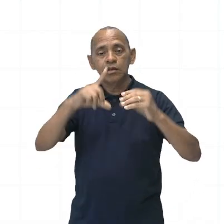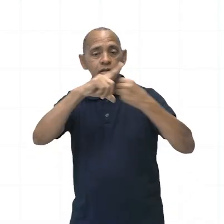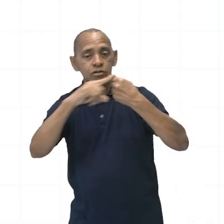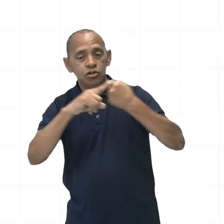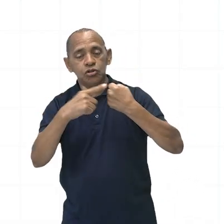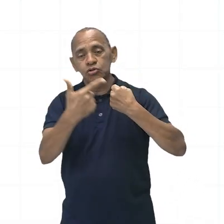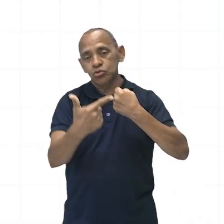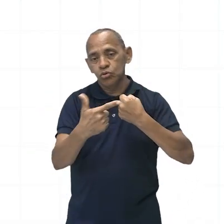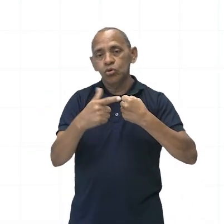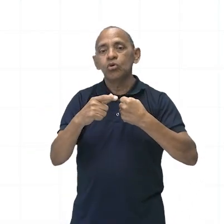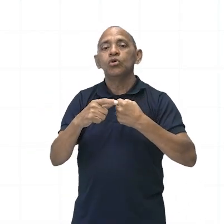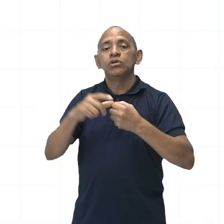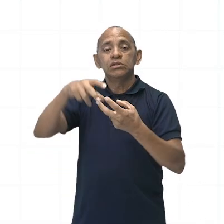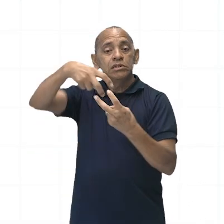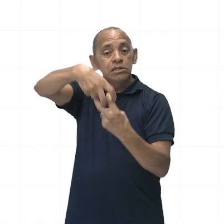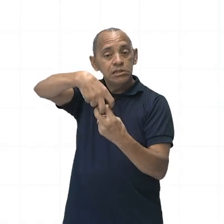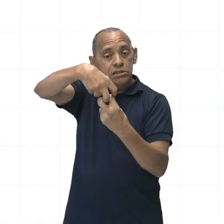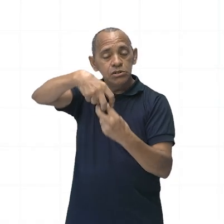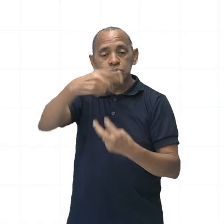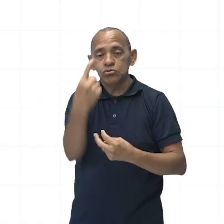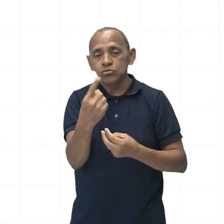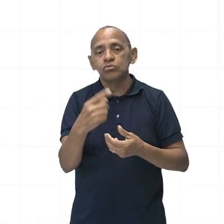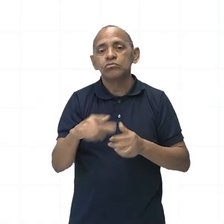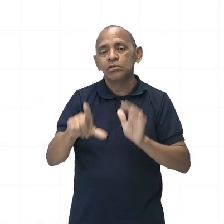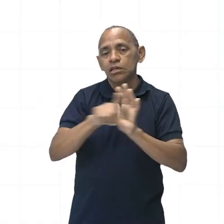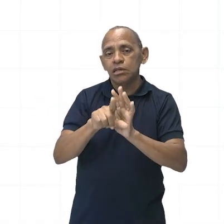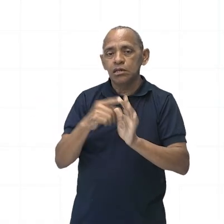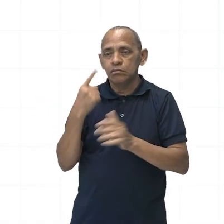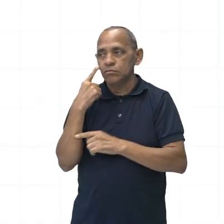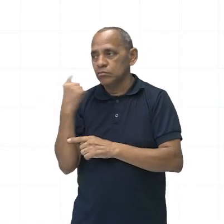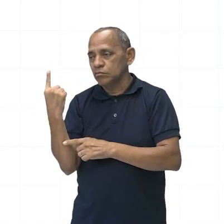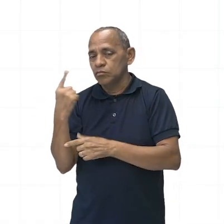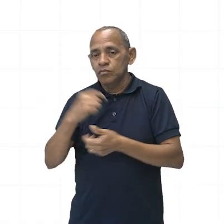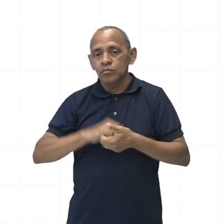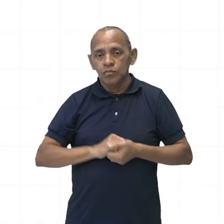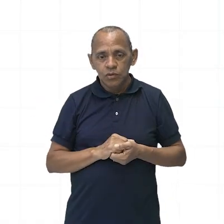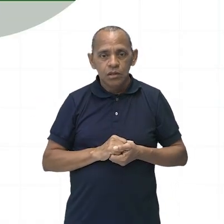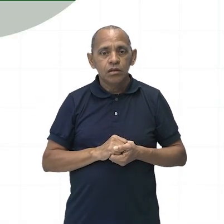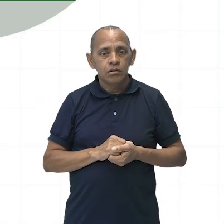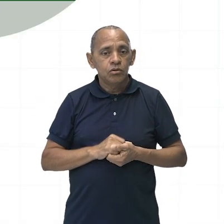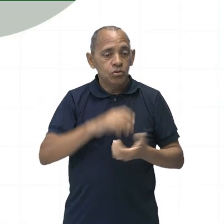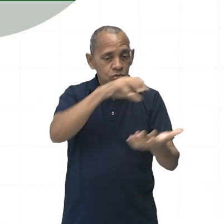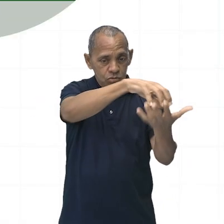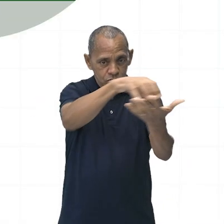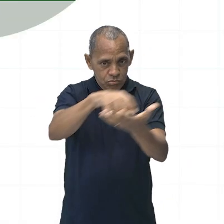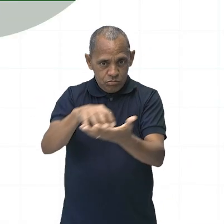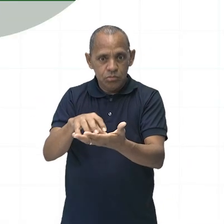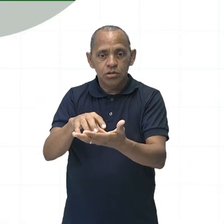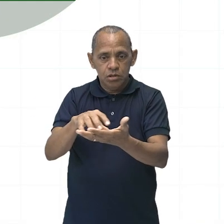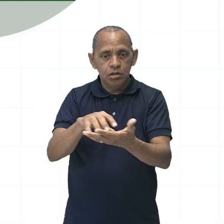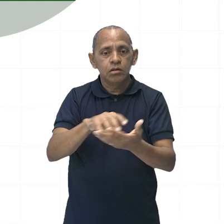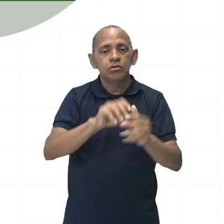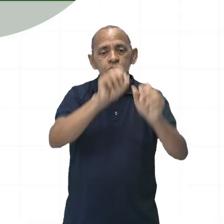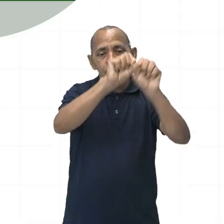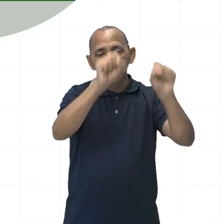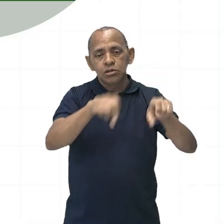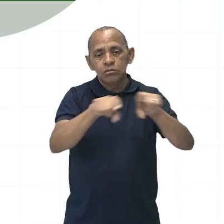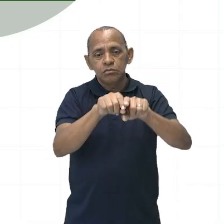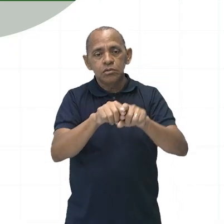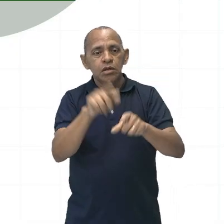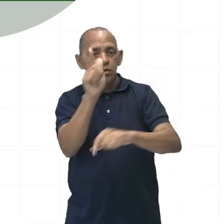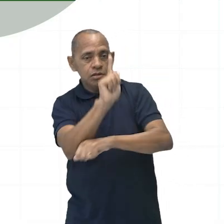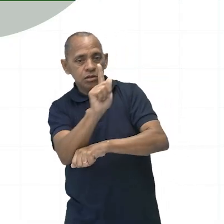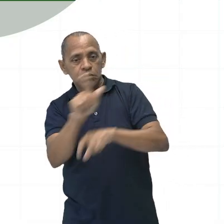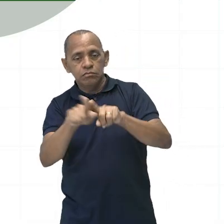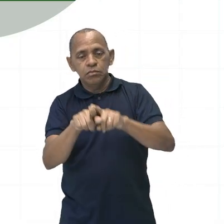1, da Lei 9.985, de 2000. As unidades de conservação integral do Sistema Nacional de Gerenciamento de Unidades